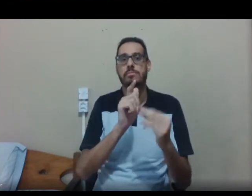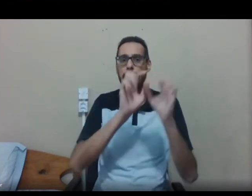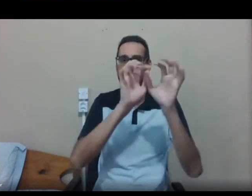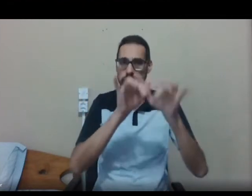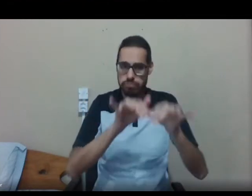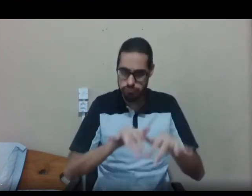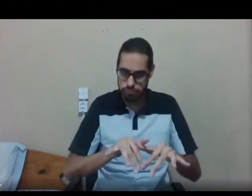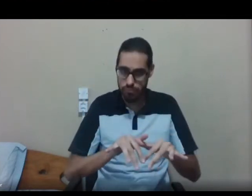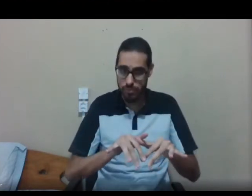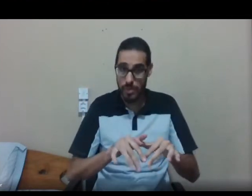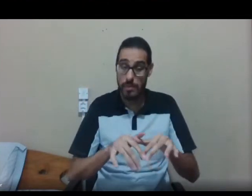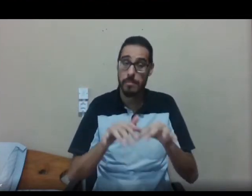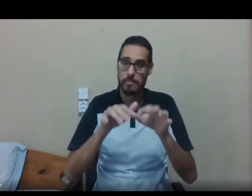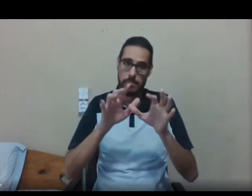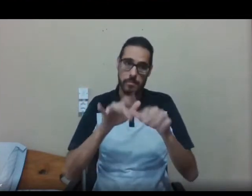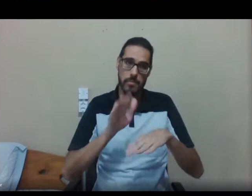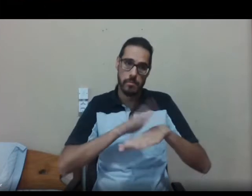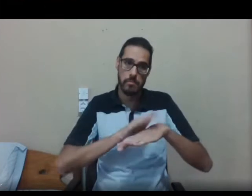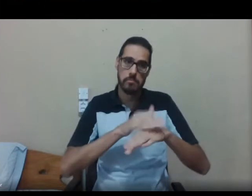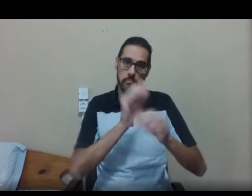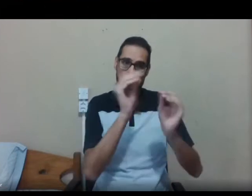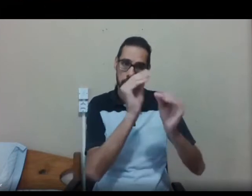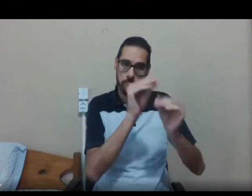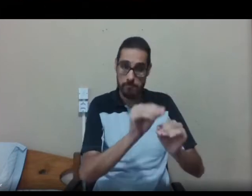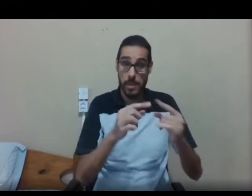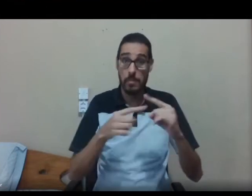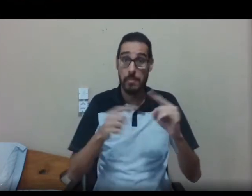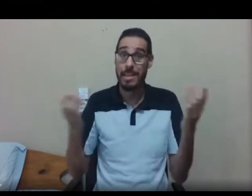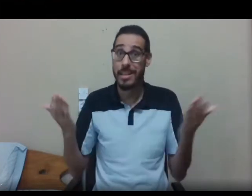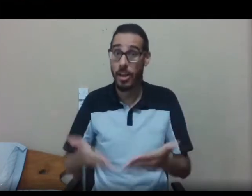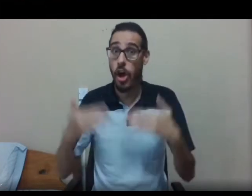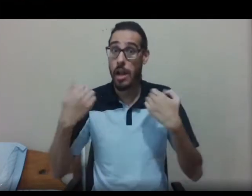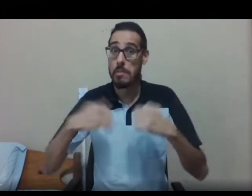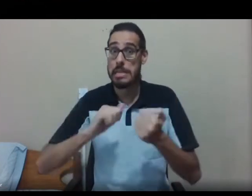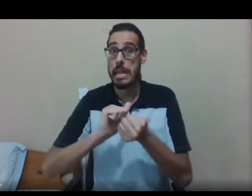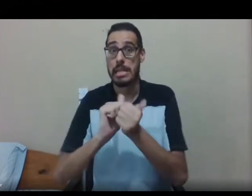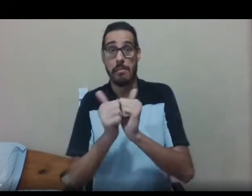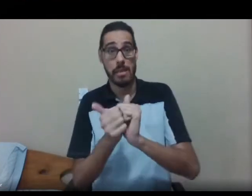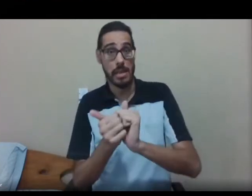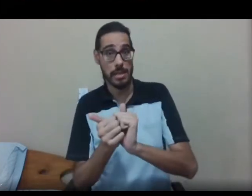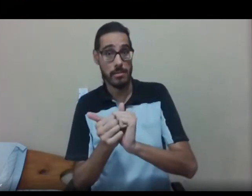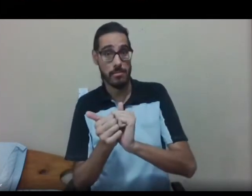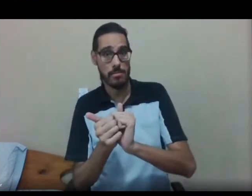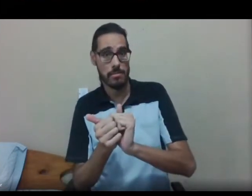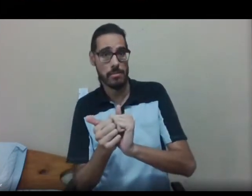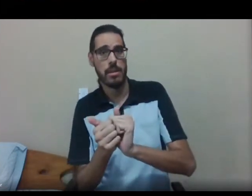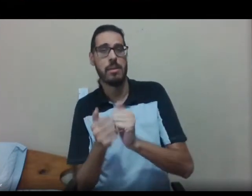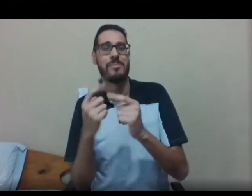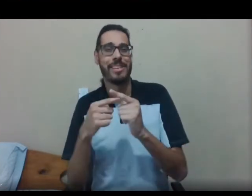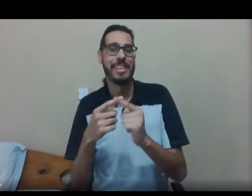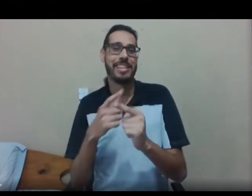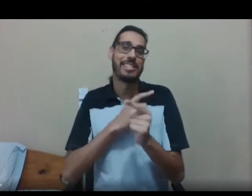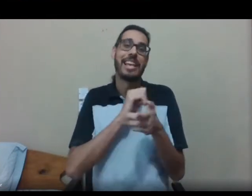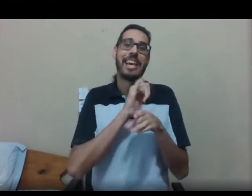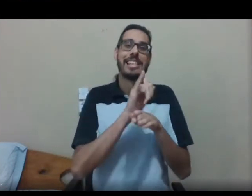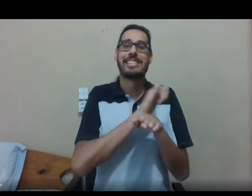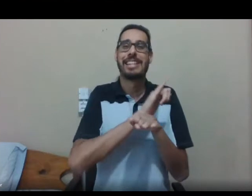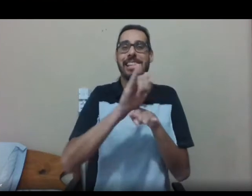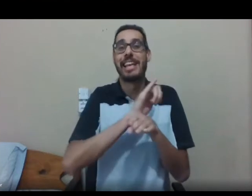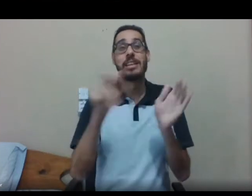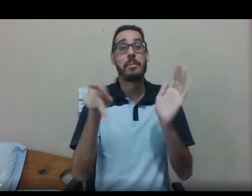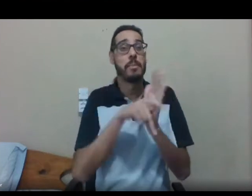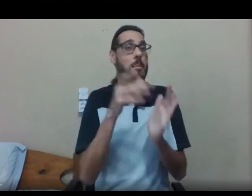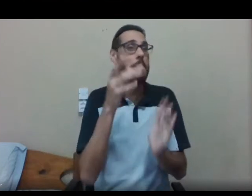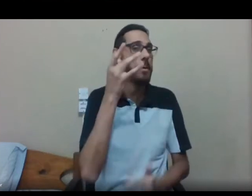formato. Bom, eu trouxe aqui um slide que a Maria